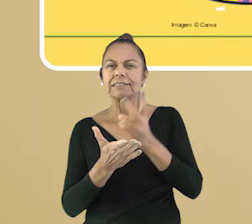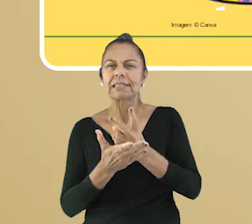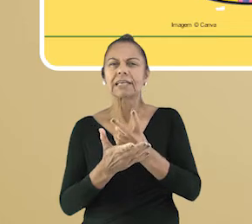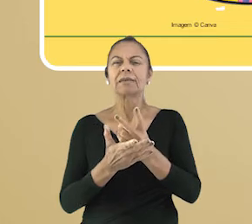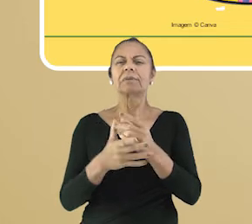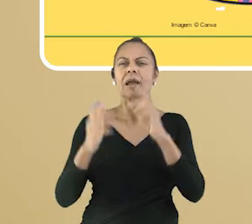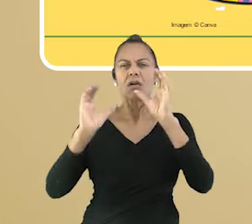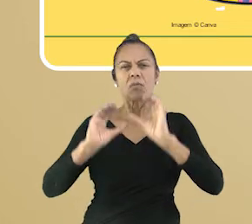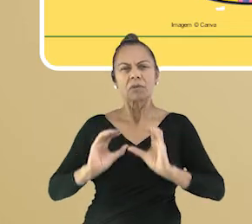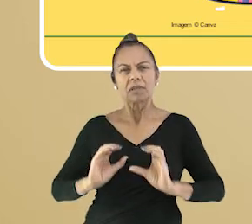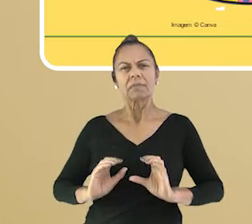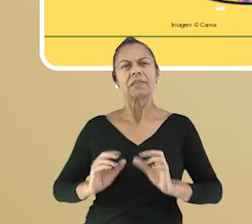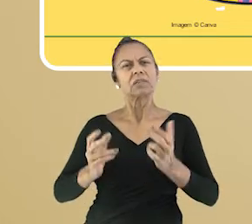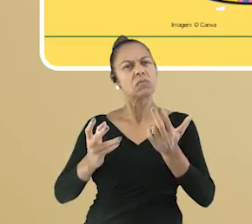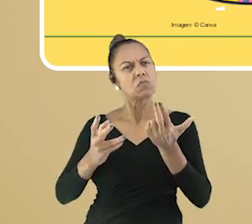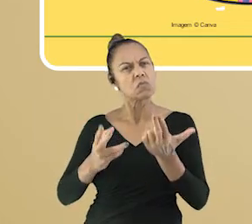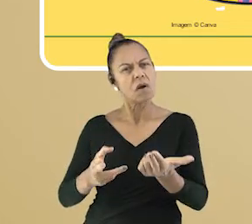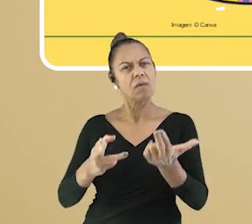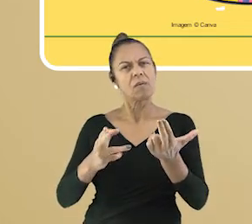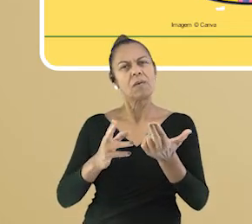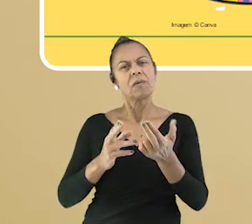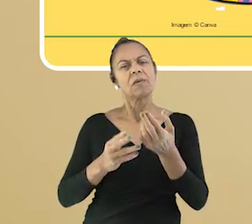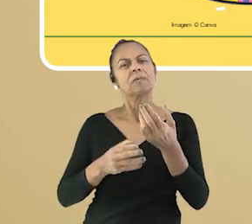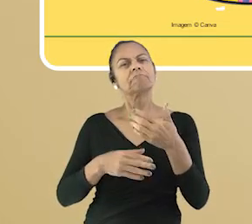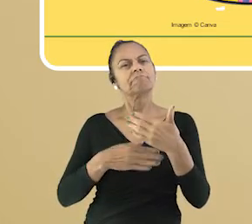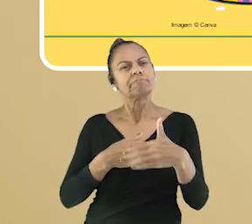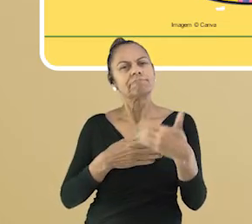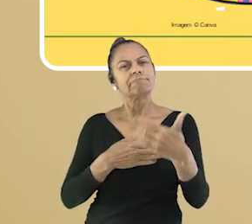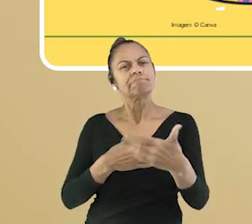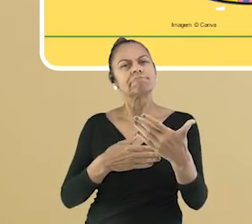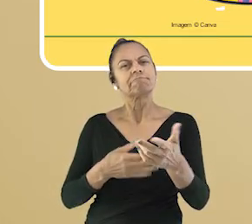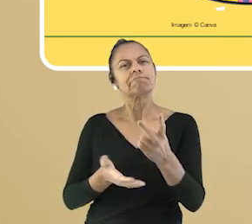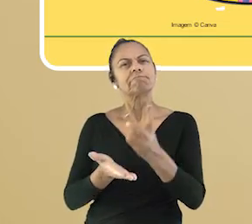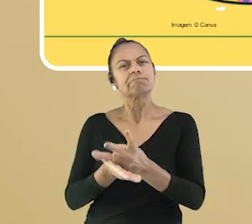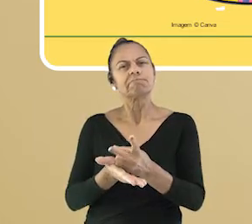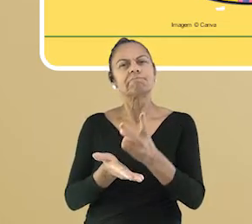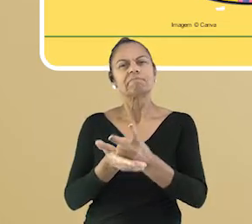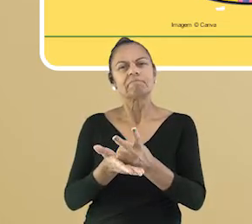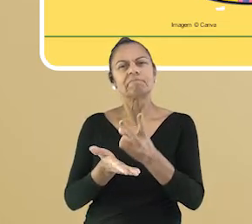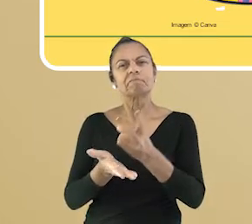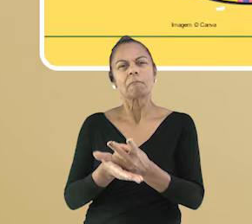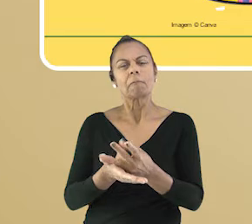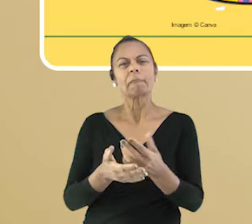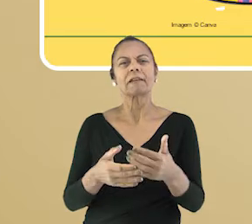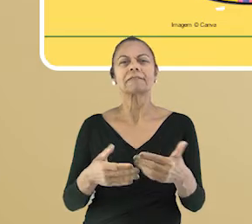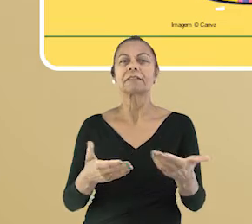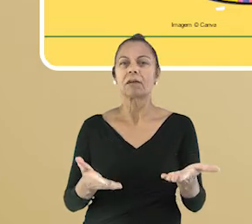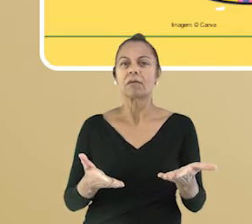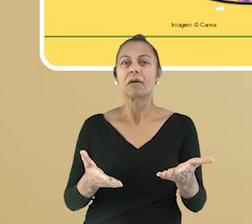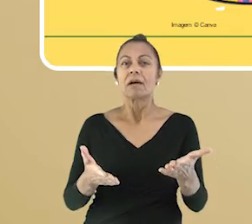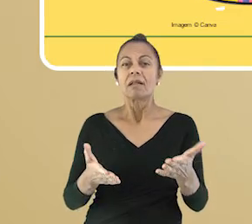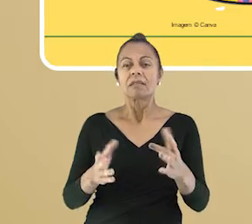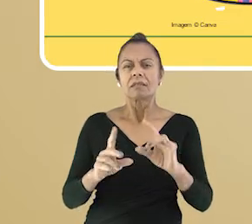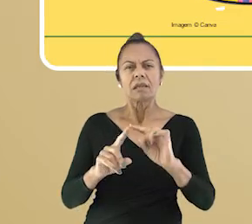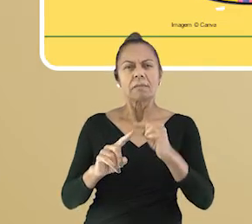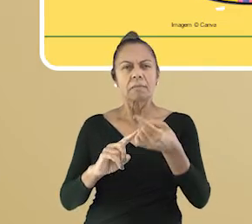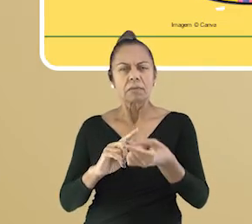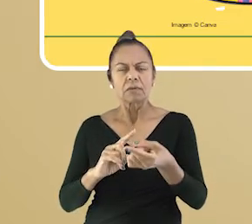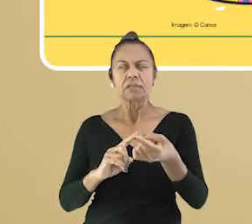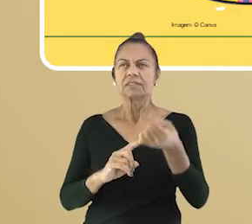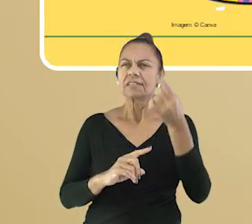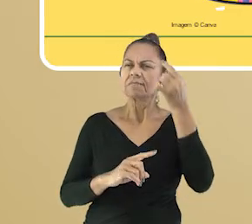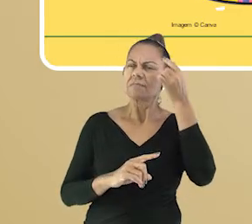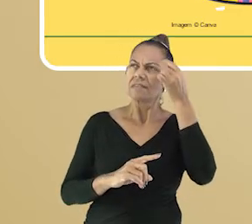dias, sempre da mesma maneira. Depois que vocês pensarem sobre isso, eu quero que vocês